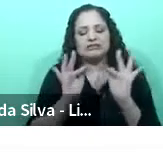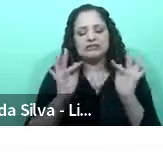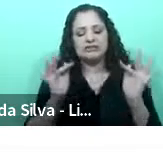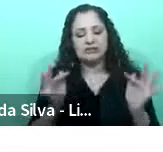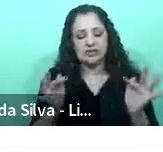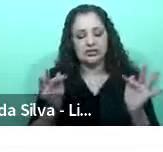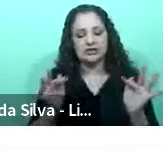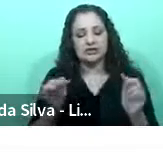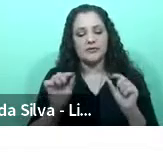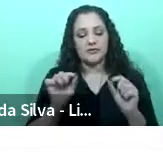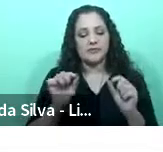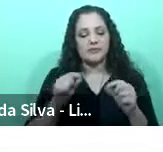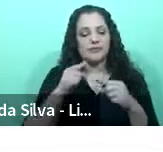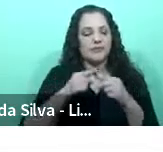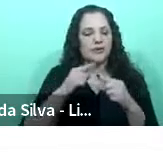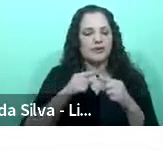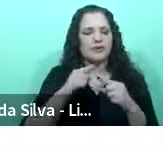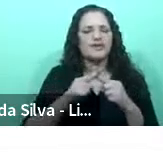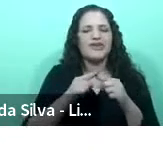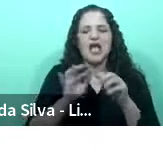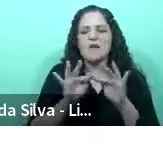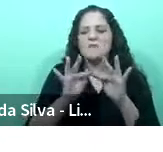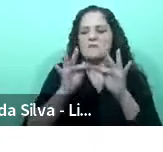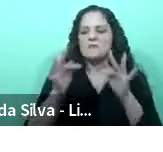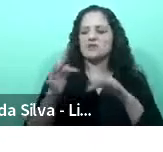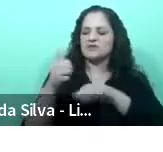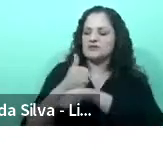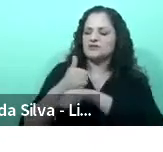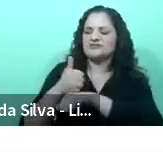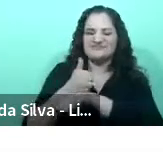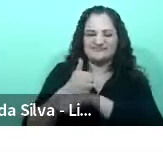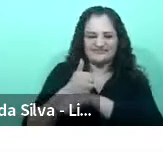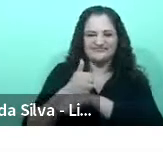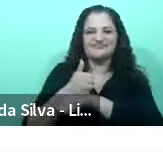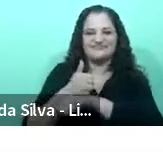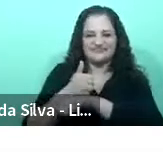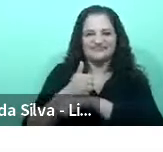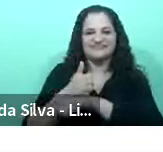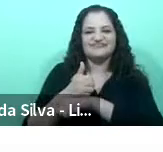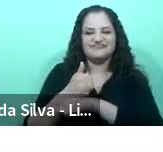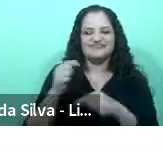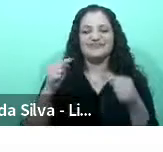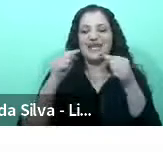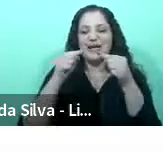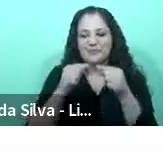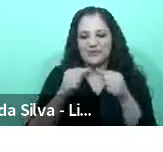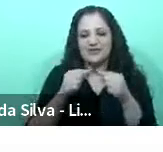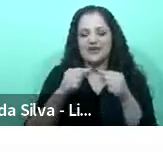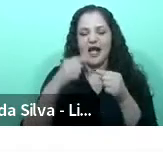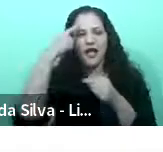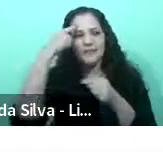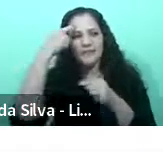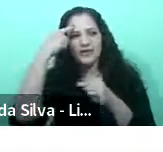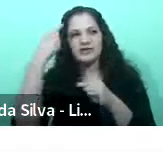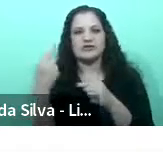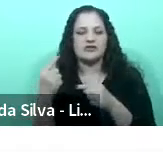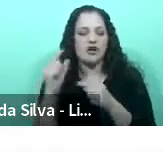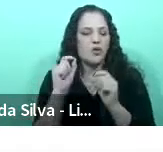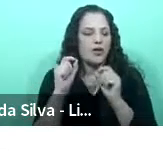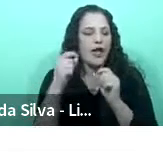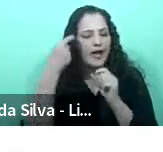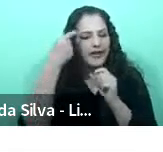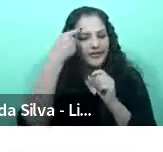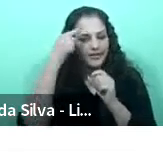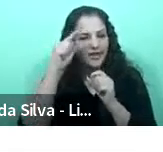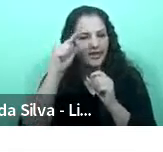esse paradigma da simplificação profissionalizante se refere a ideia de